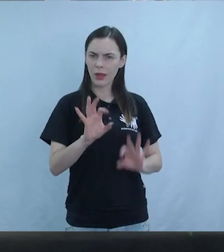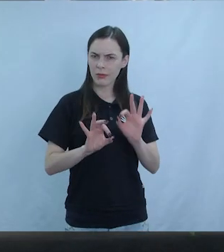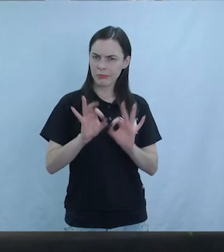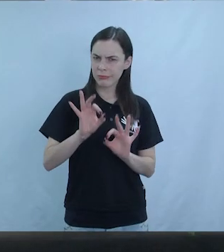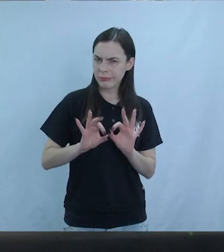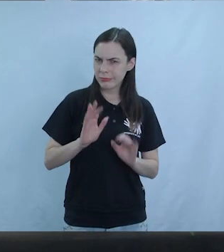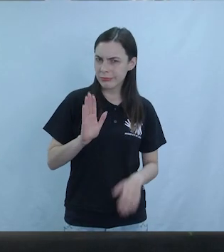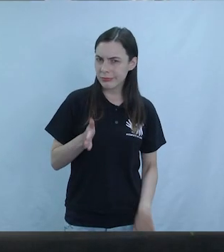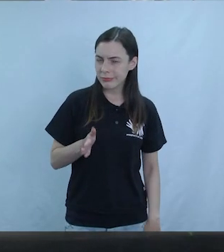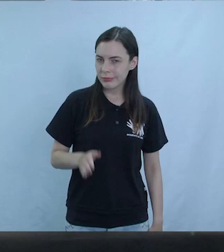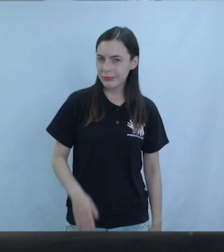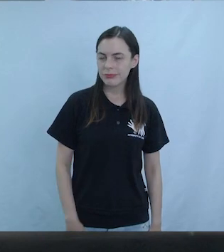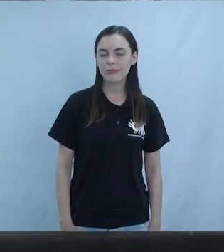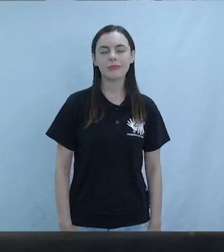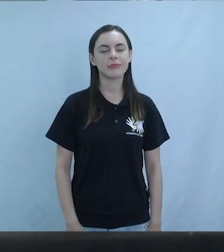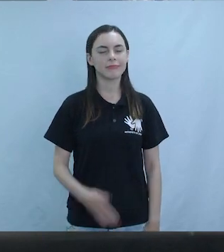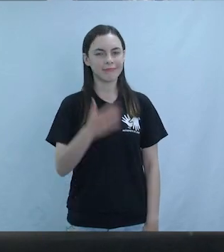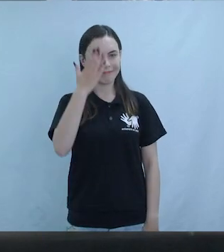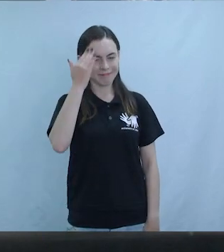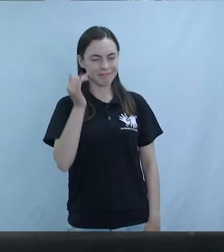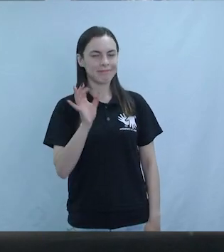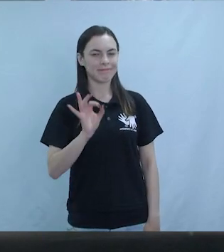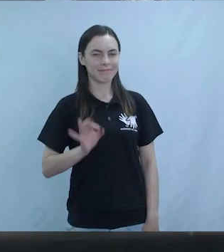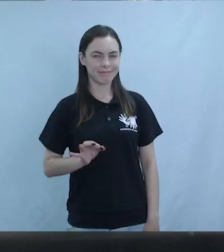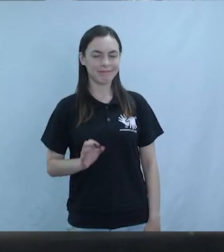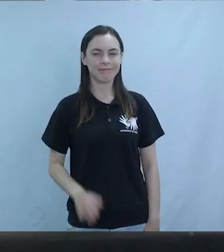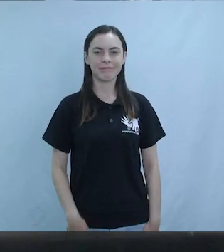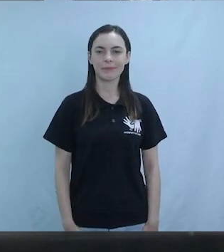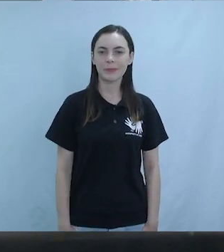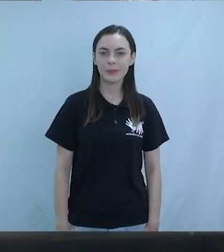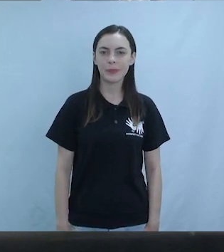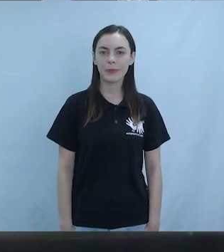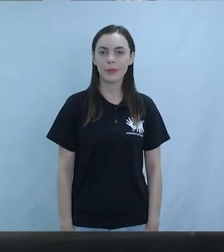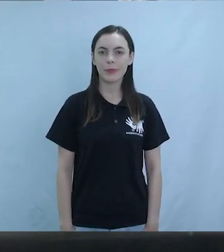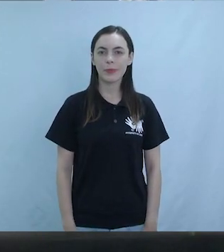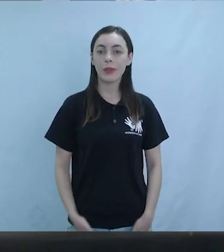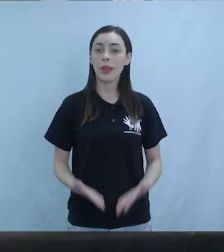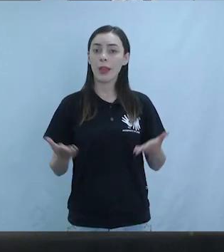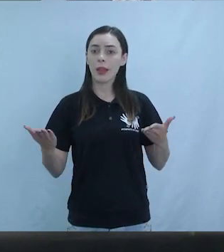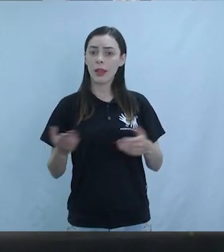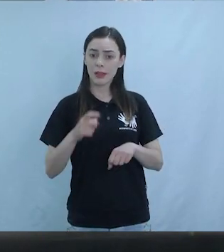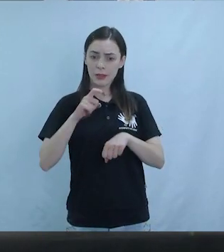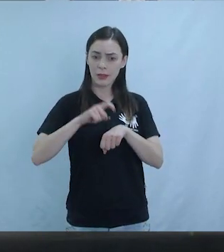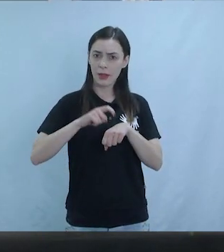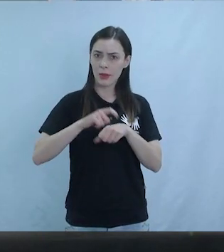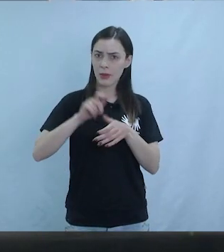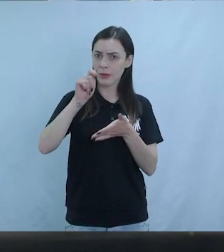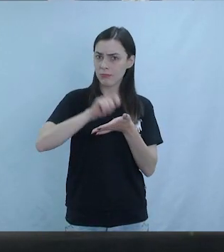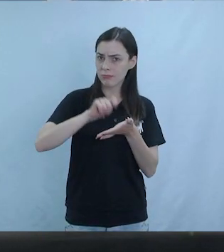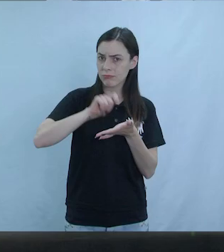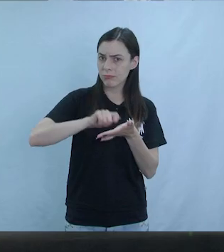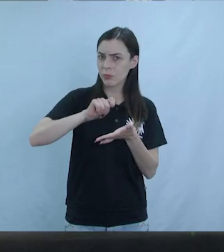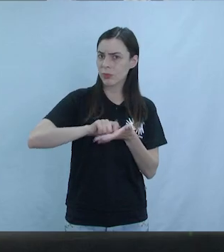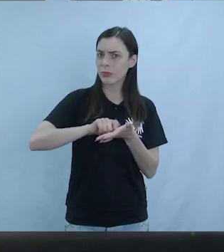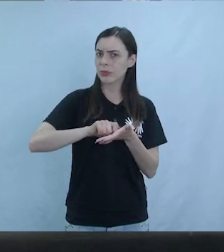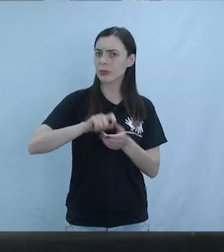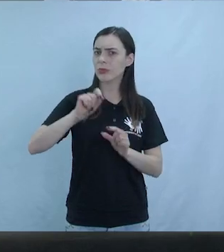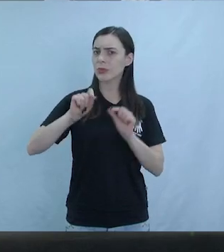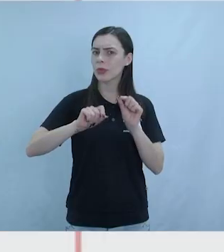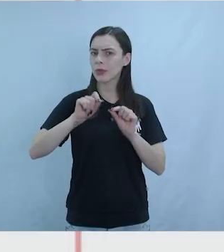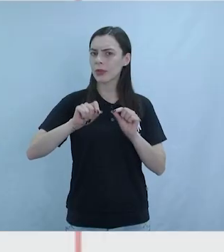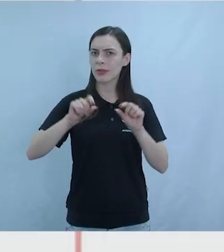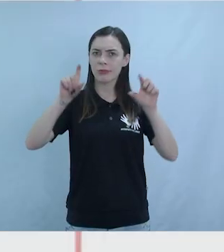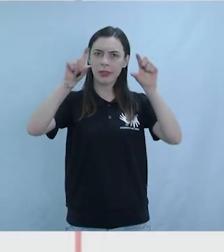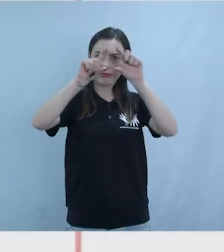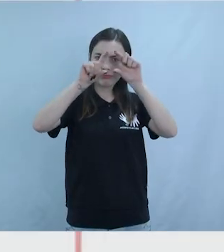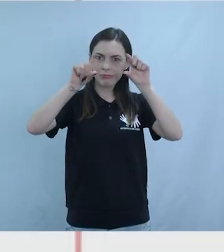aí, separaram os materiais? Tenho certeza que sim. Agora nós vamos para o nosso registro de hoje,